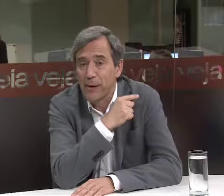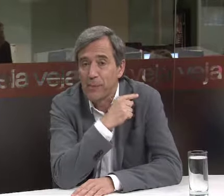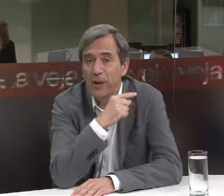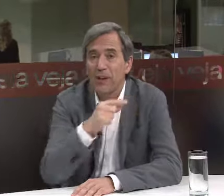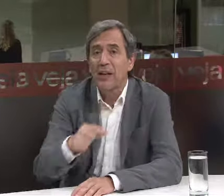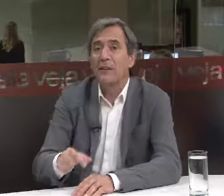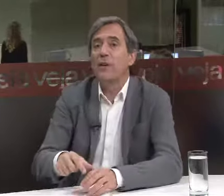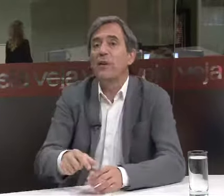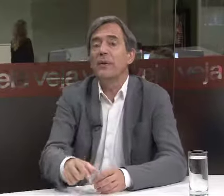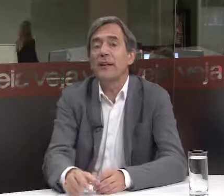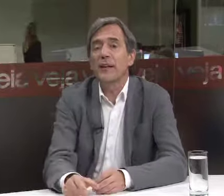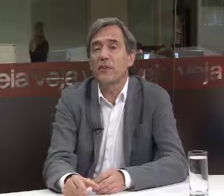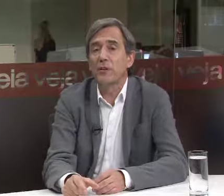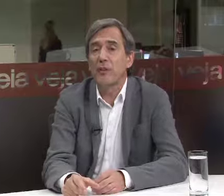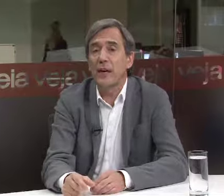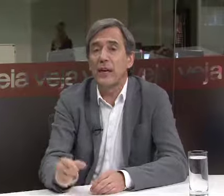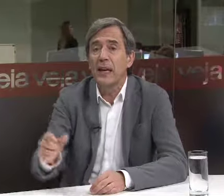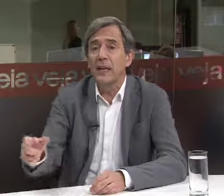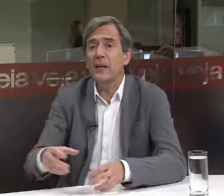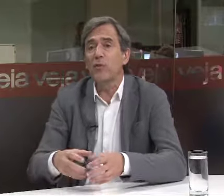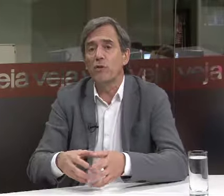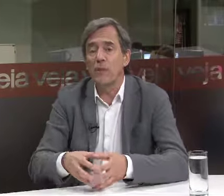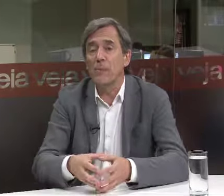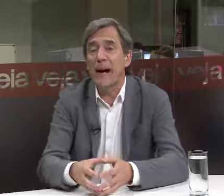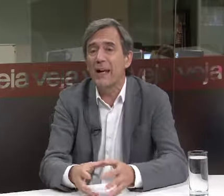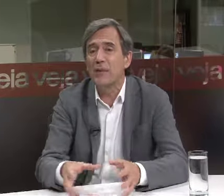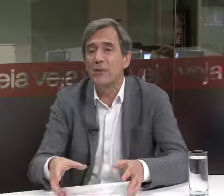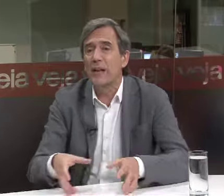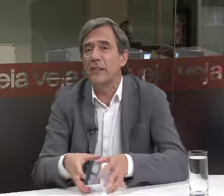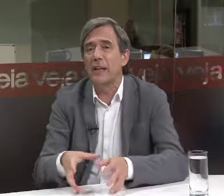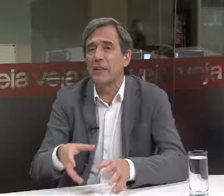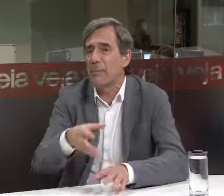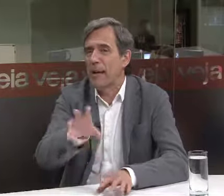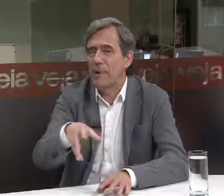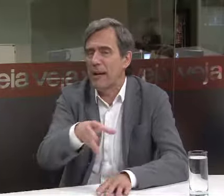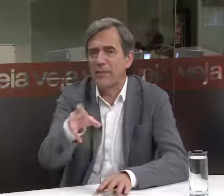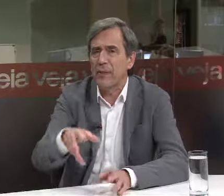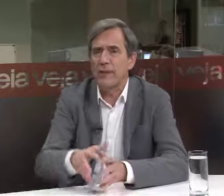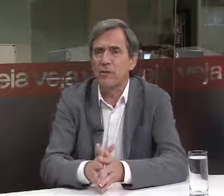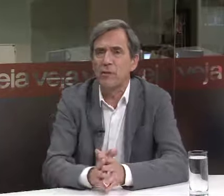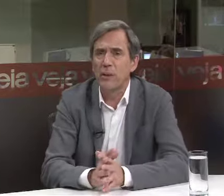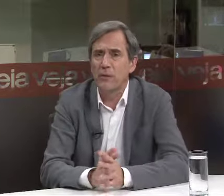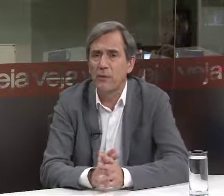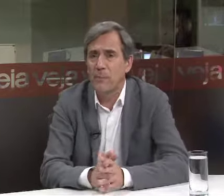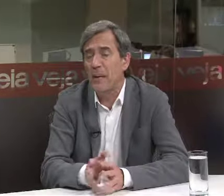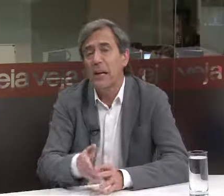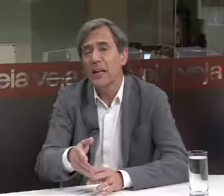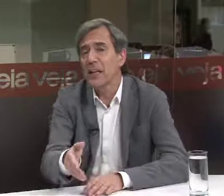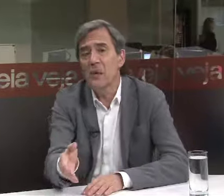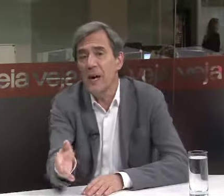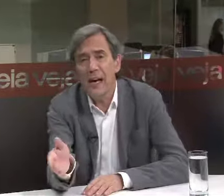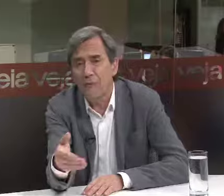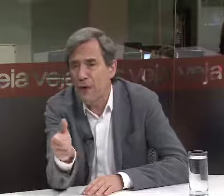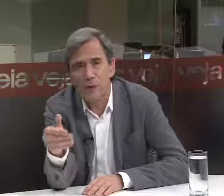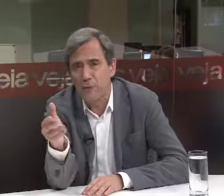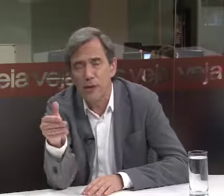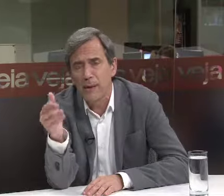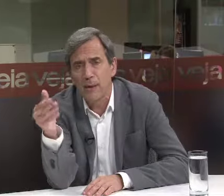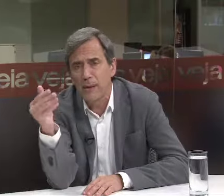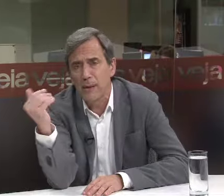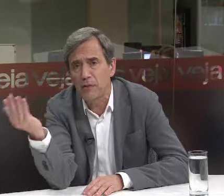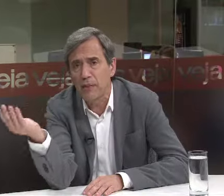ministro Joaquim Barbosa, veio a indicação do Fachin, que inclusive tem uma área do direito que ele trabalha mais, que é a questão do direito de família, que não é